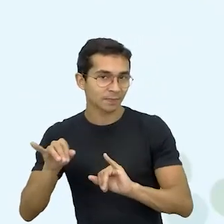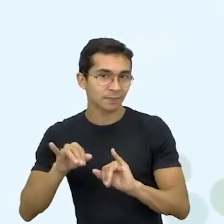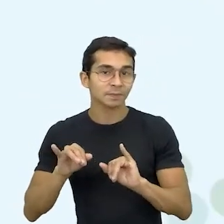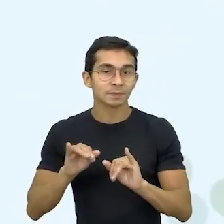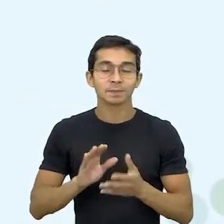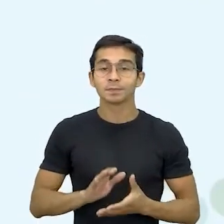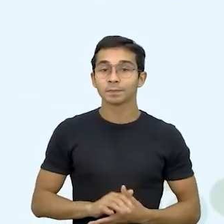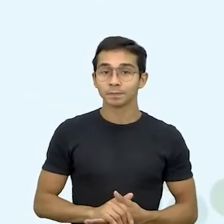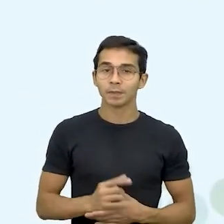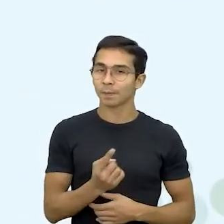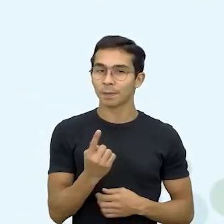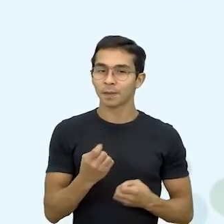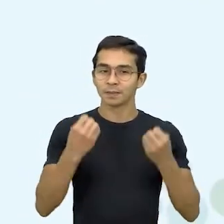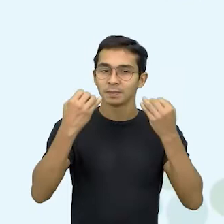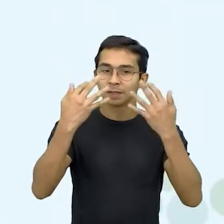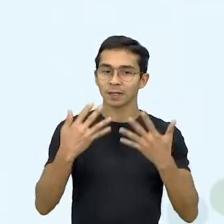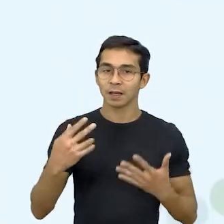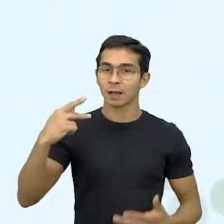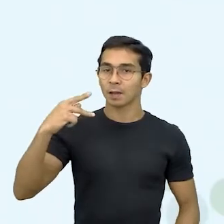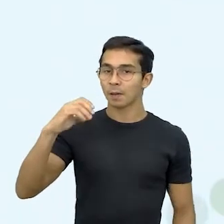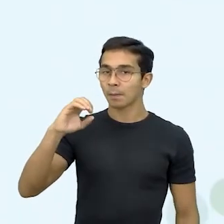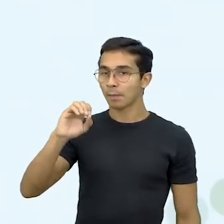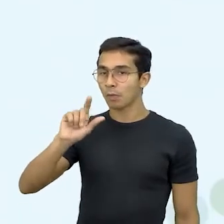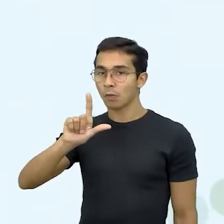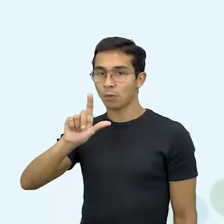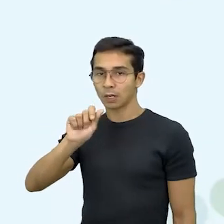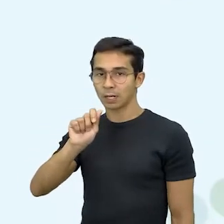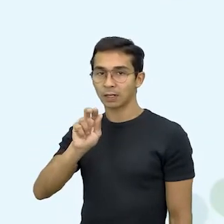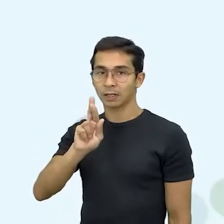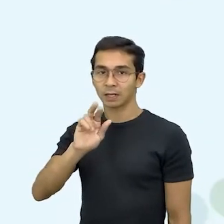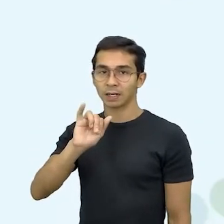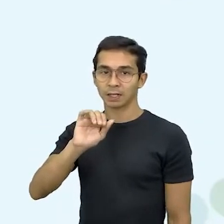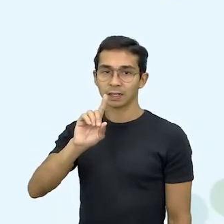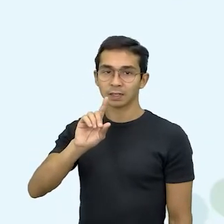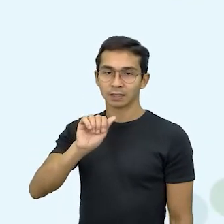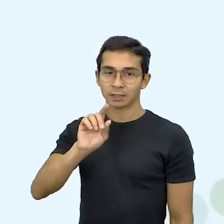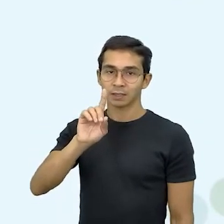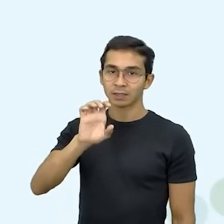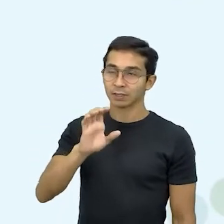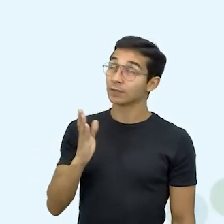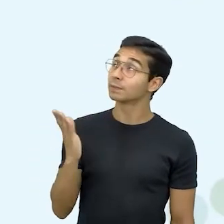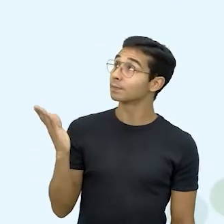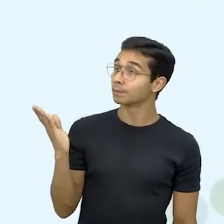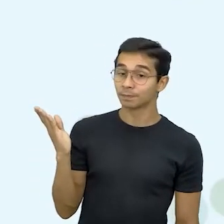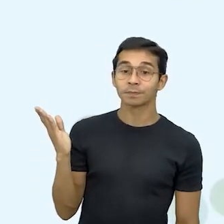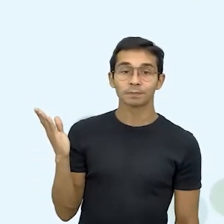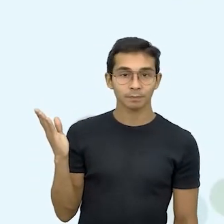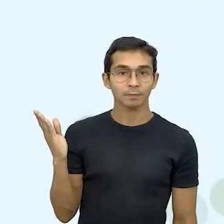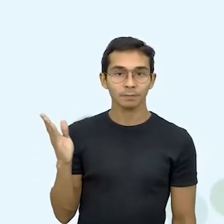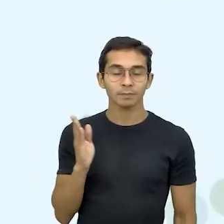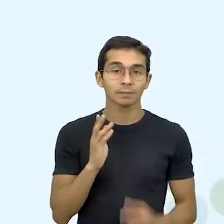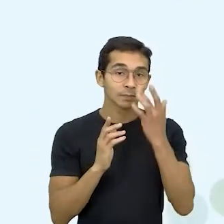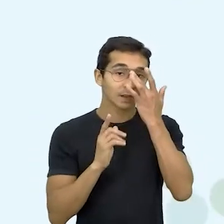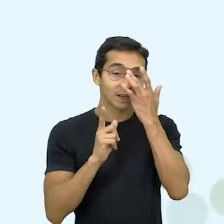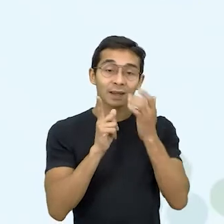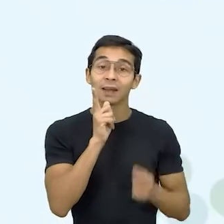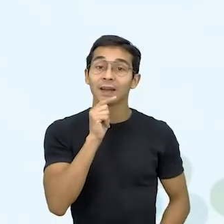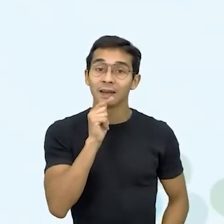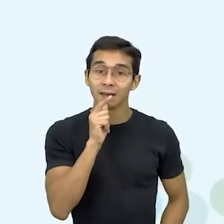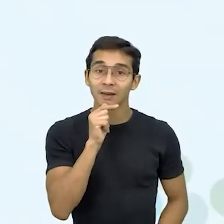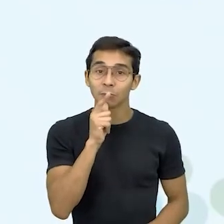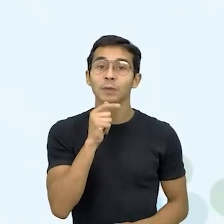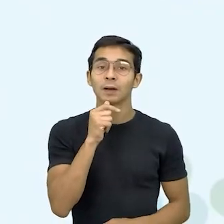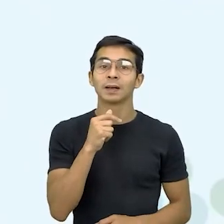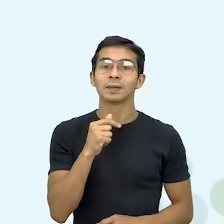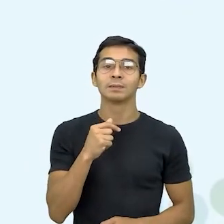vamos abordar é a polaridade, porque é essa característica da água, é essa propriedade dela que nos permite